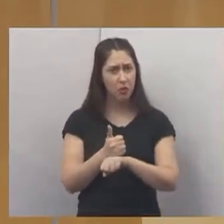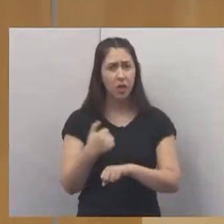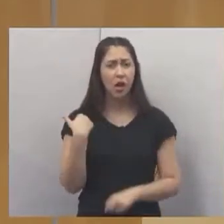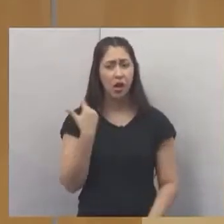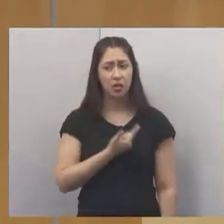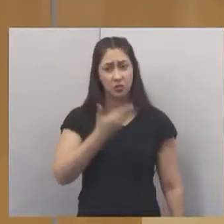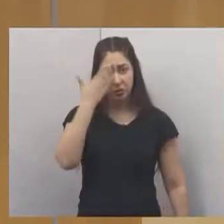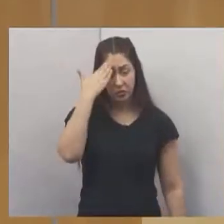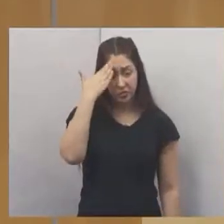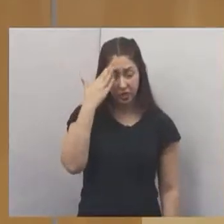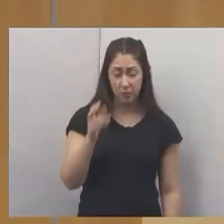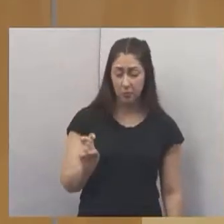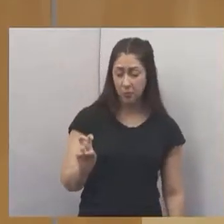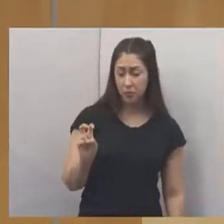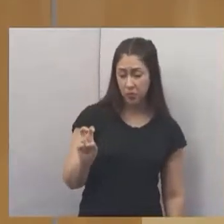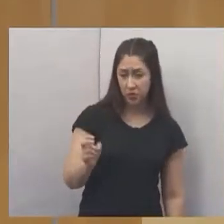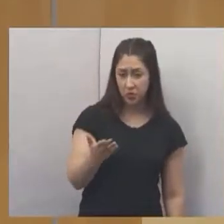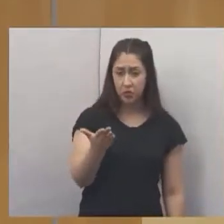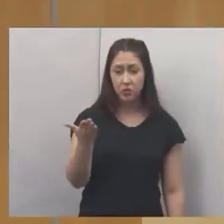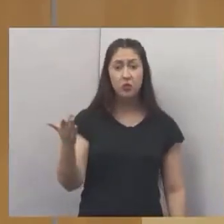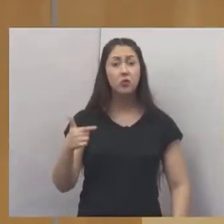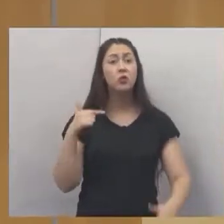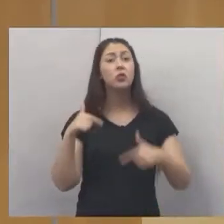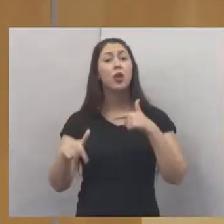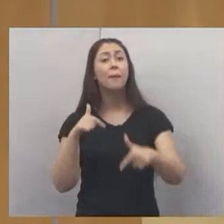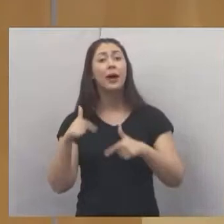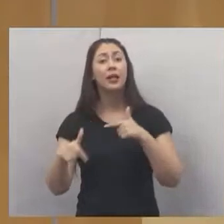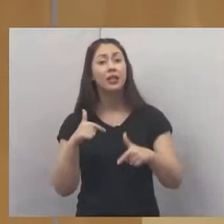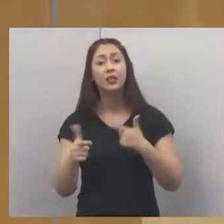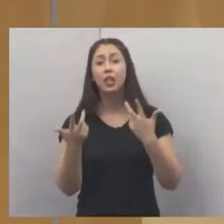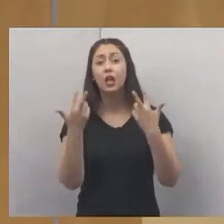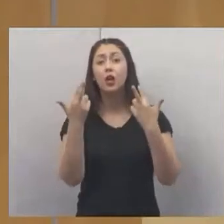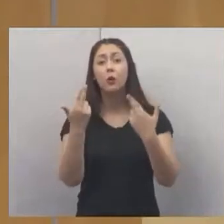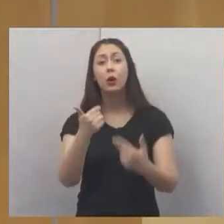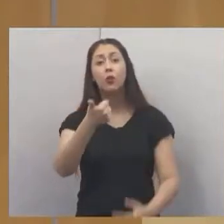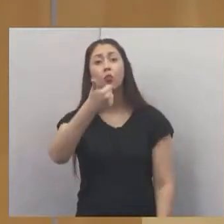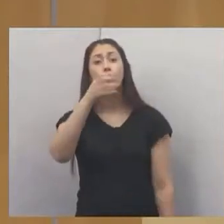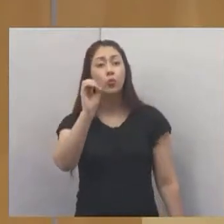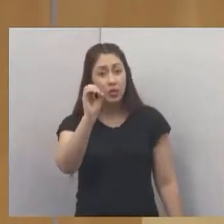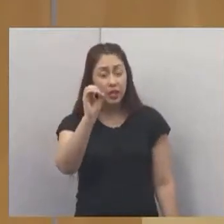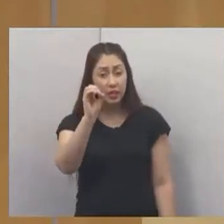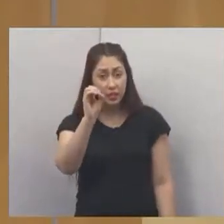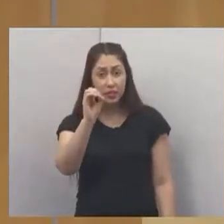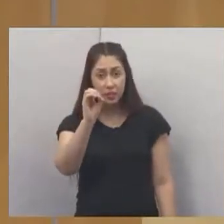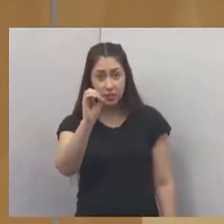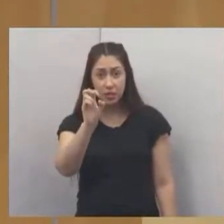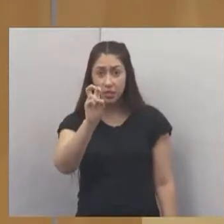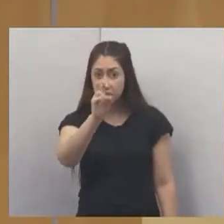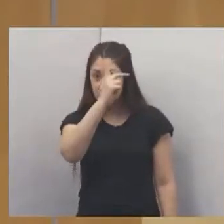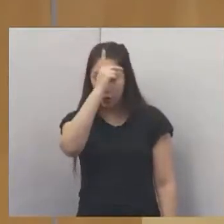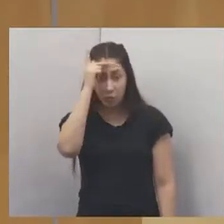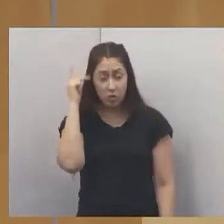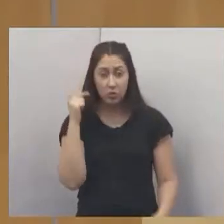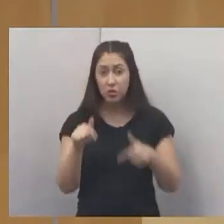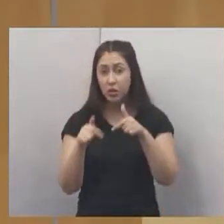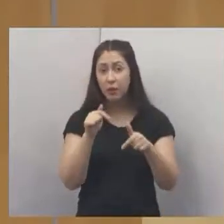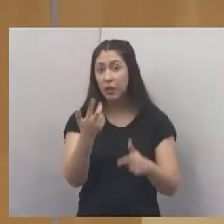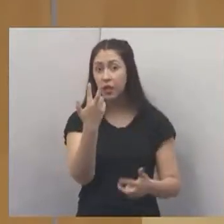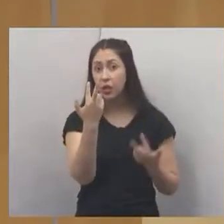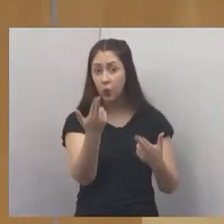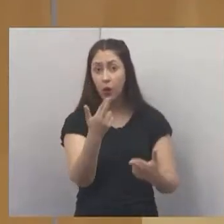sabe que são 5 fazendo o trabalho de 10. 5 fazendo o trabalho de